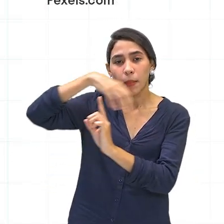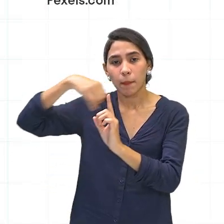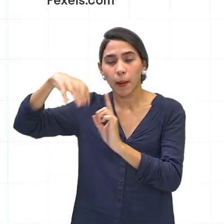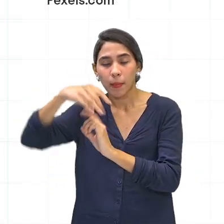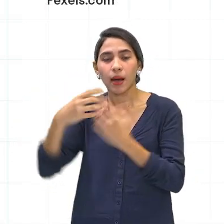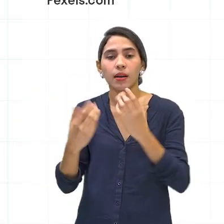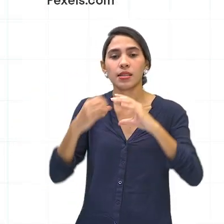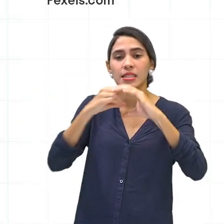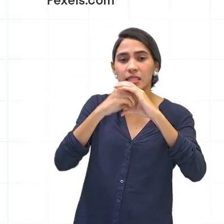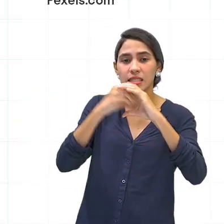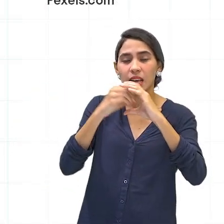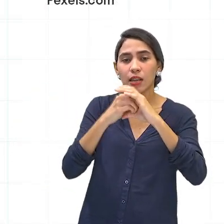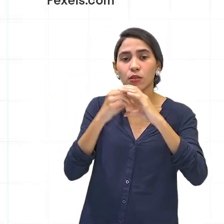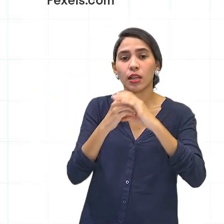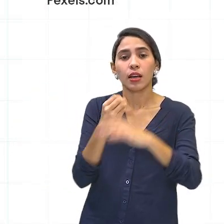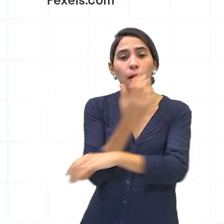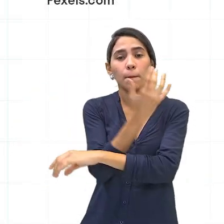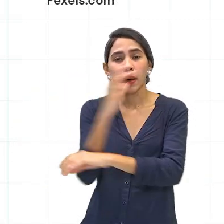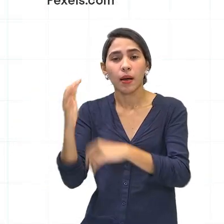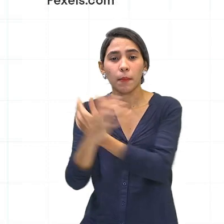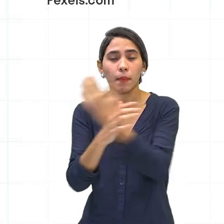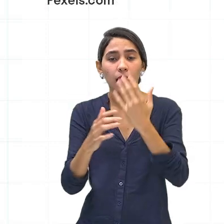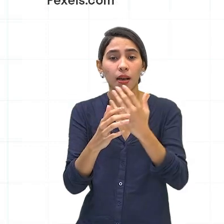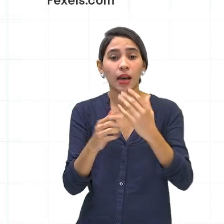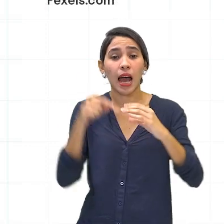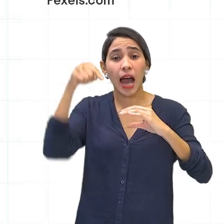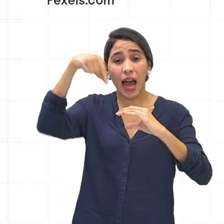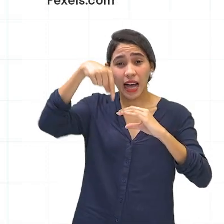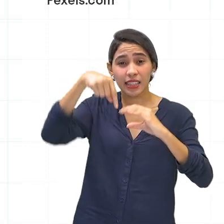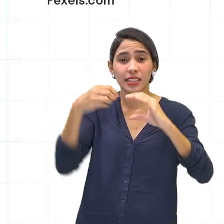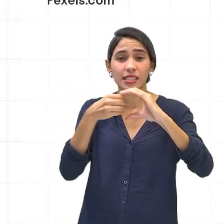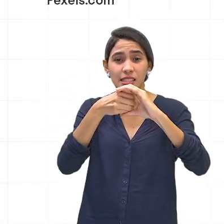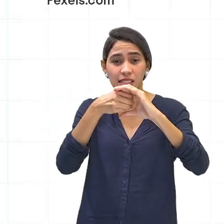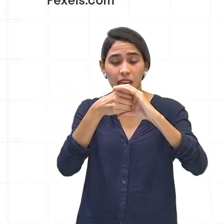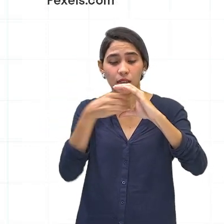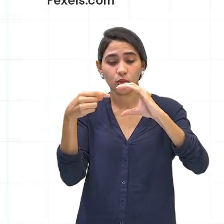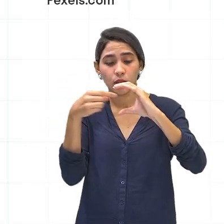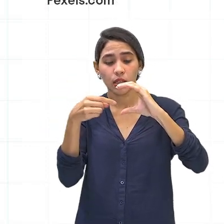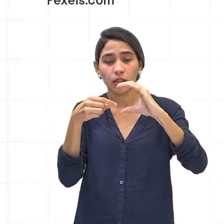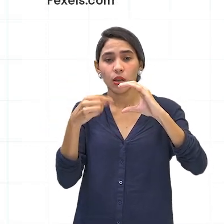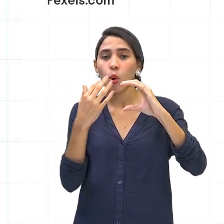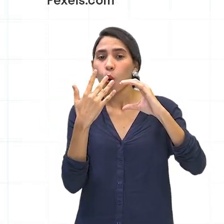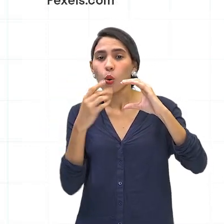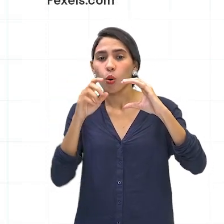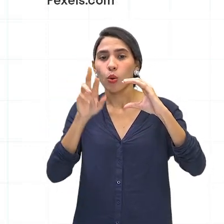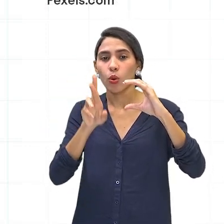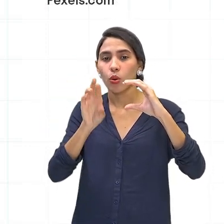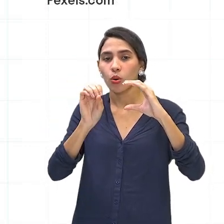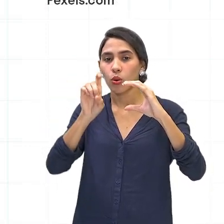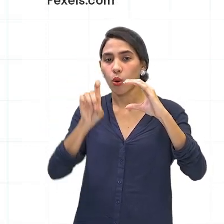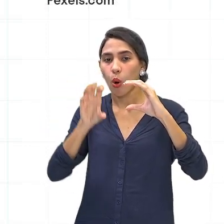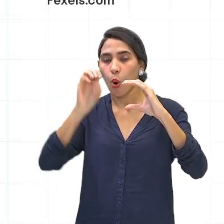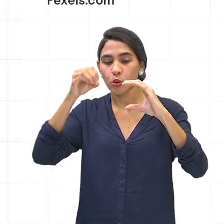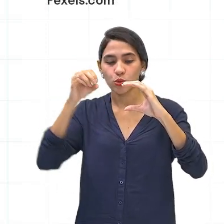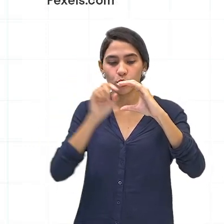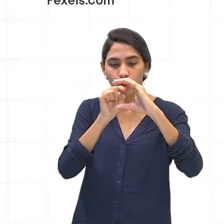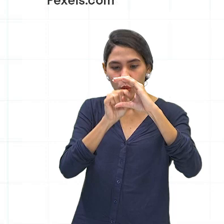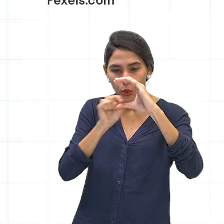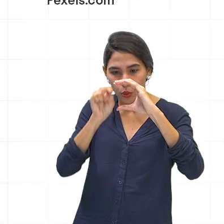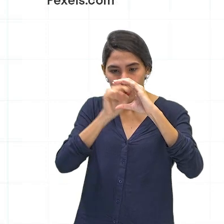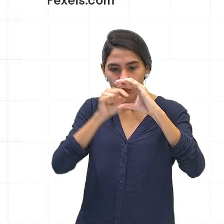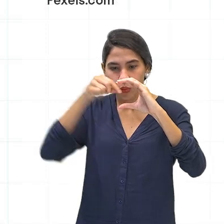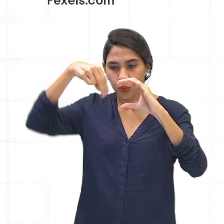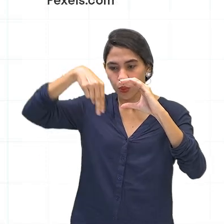justamente naquela parte onde você está visualizando ali em roxo, a gente vai ter o núcleo dessa célula. E o núcleo de uma